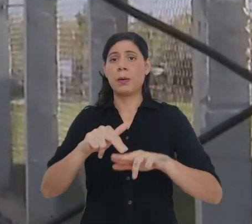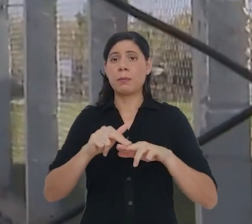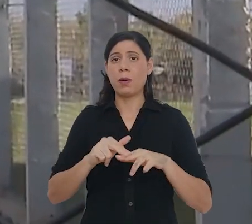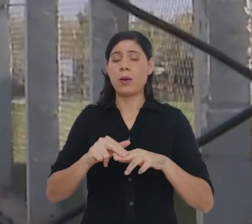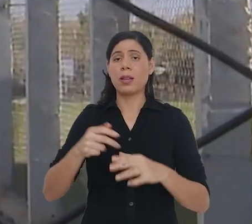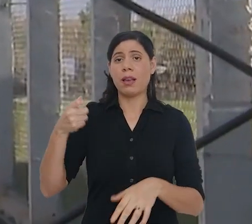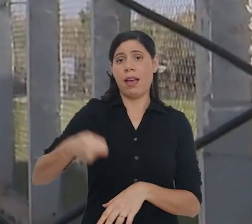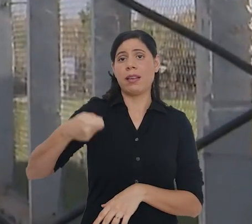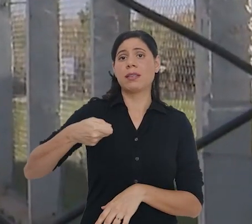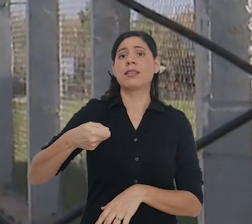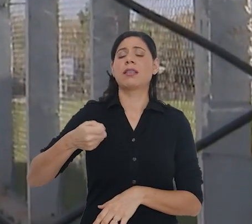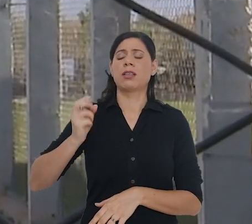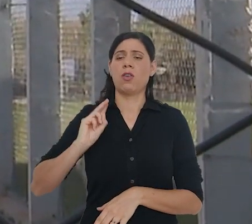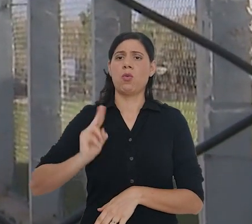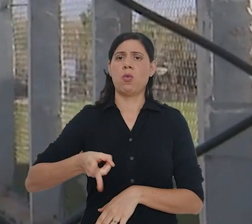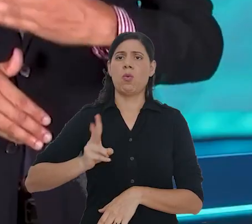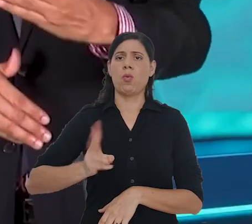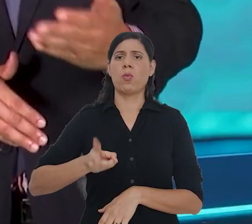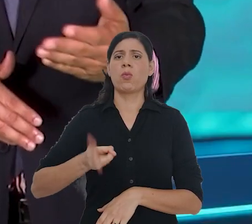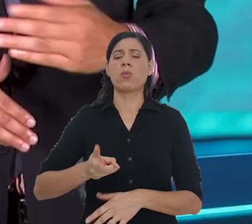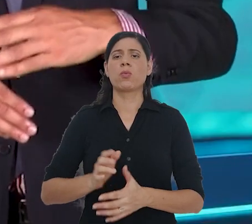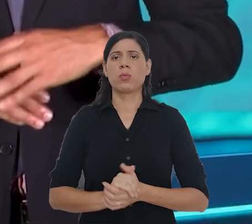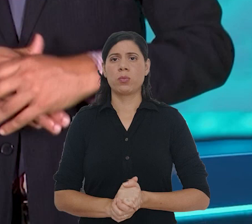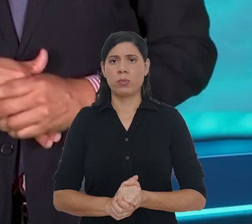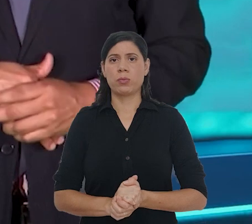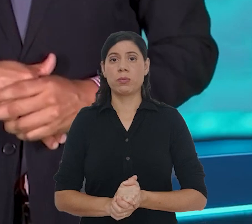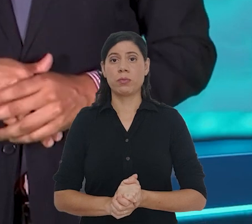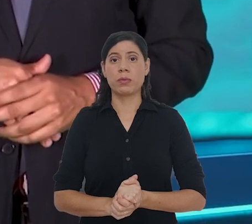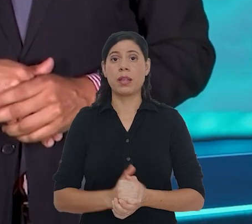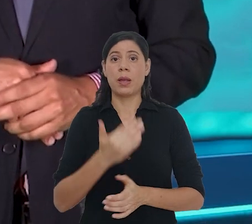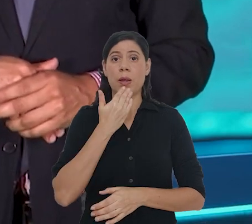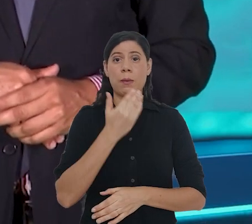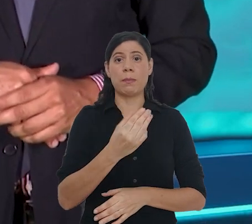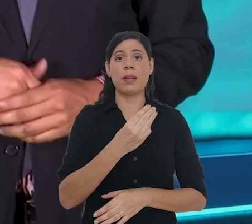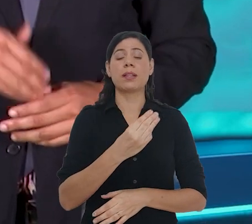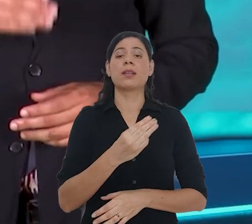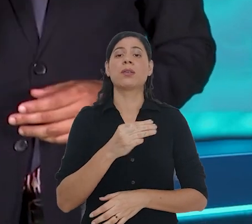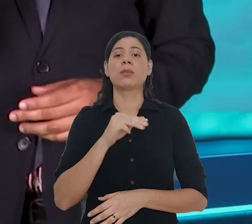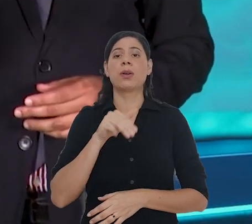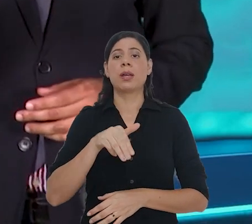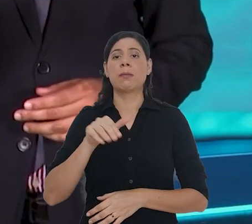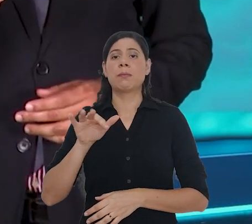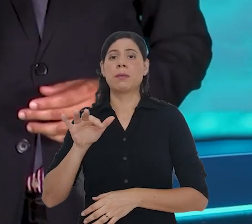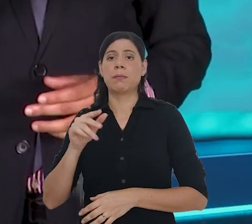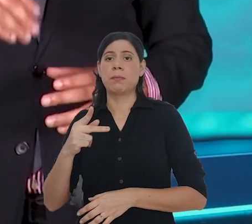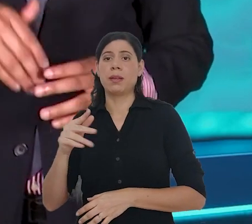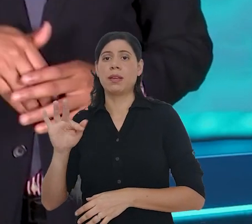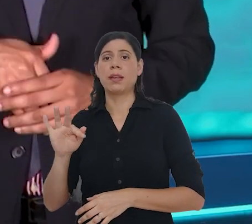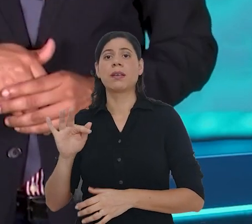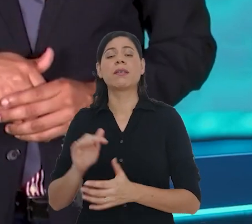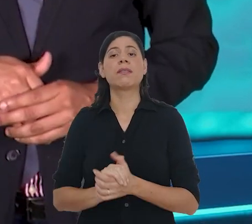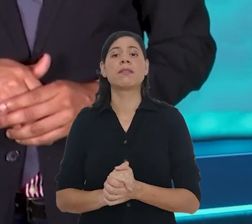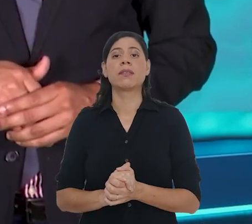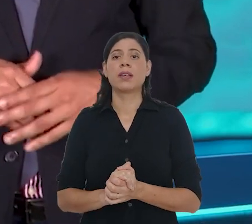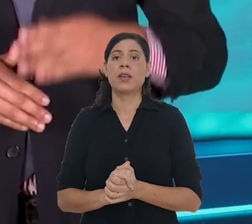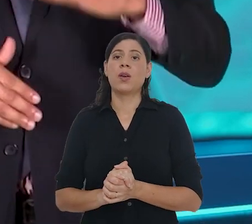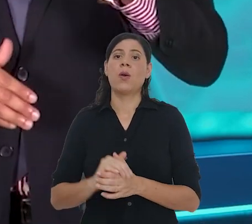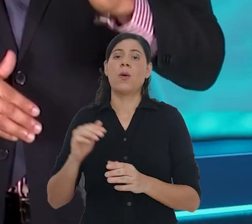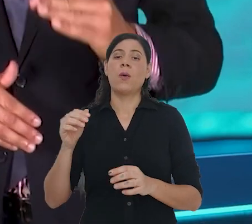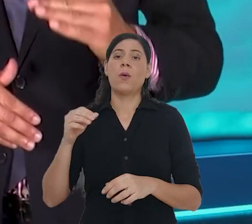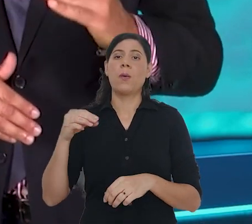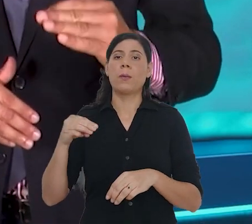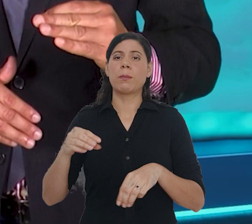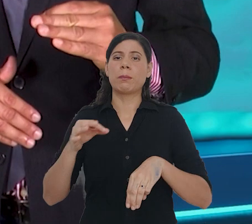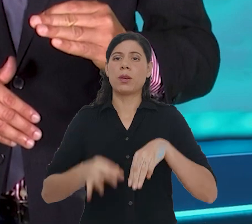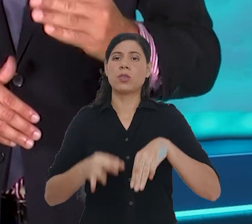sentença condenatória ser mantida. Com relação ao pedido do NPF, o magistrado votou por elevar a pena